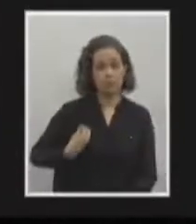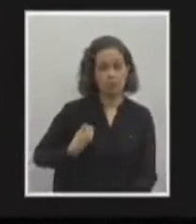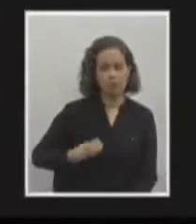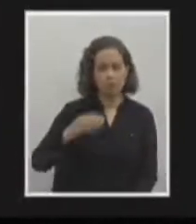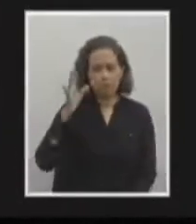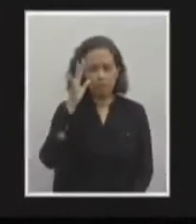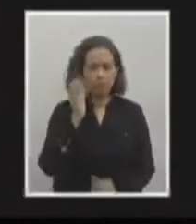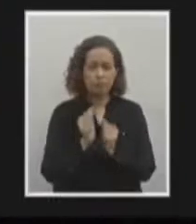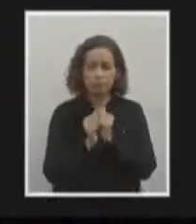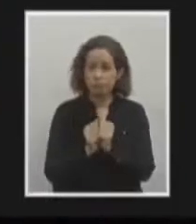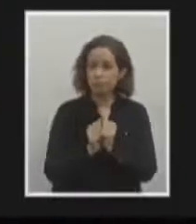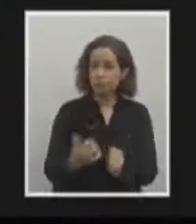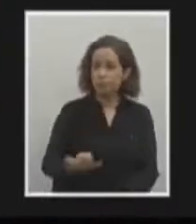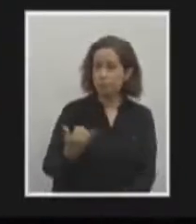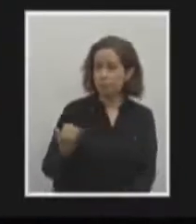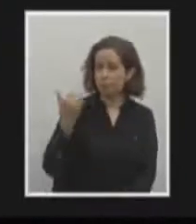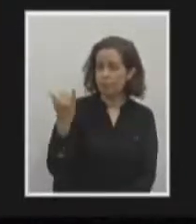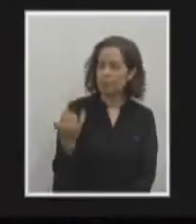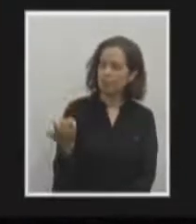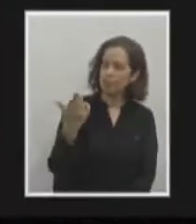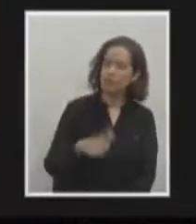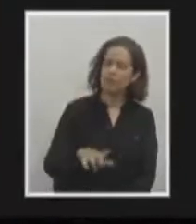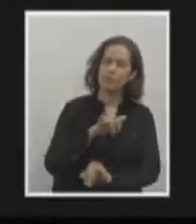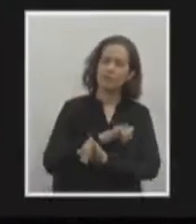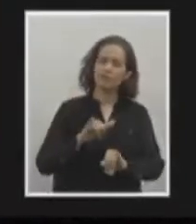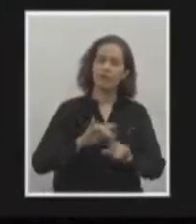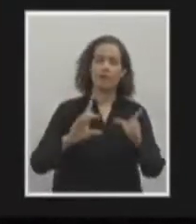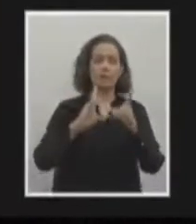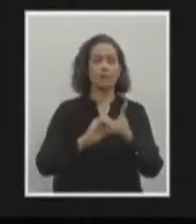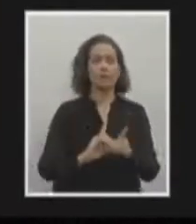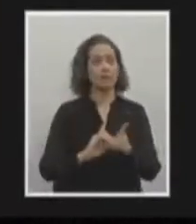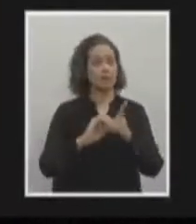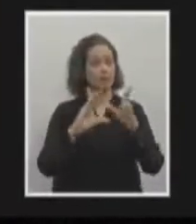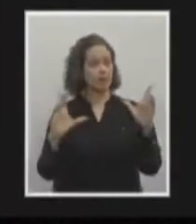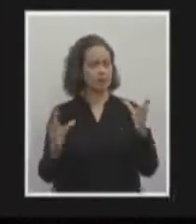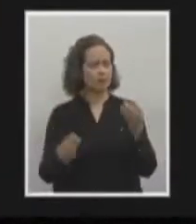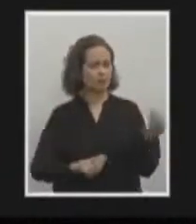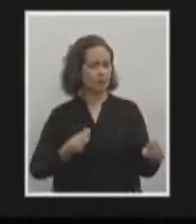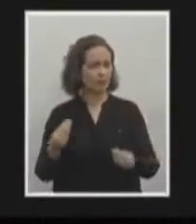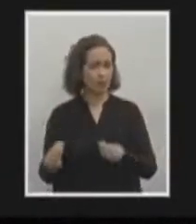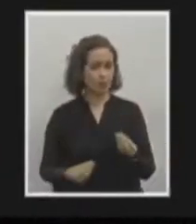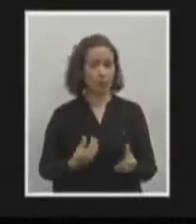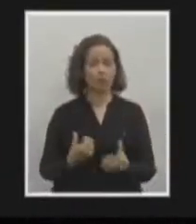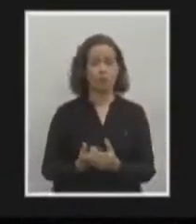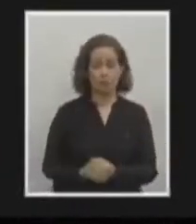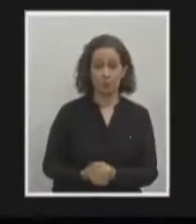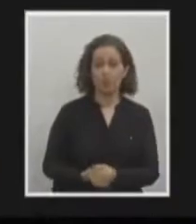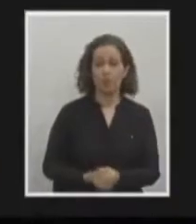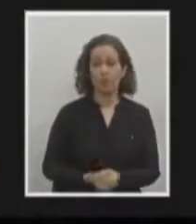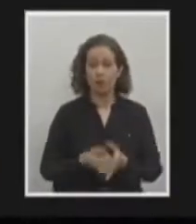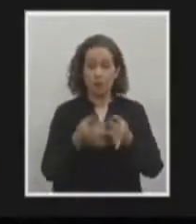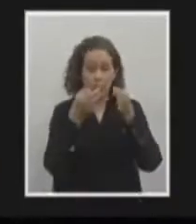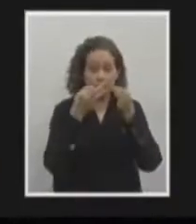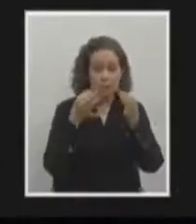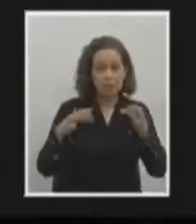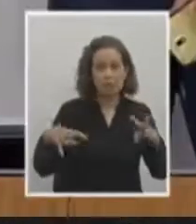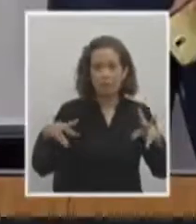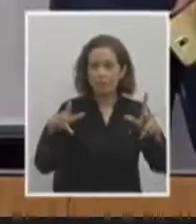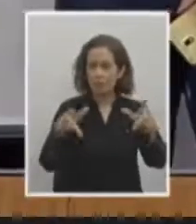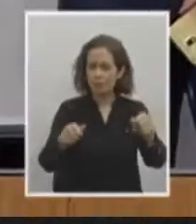e reafirmamos mais uma vez, a democracia se faz ouvindo a todos. Obrigada.